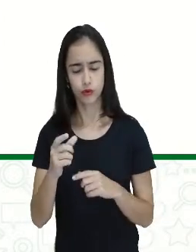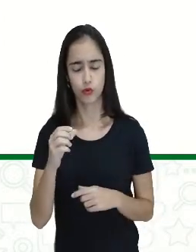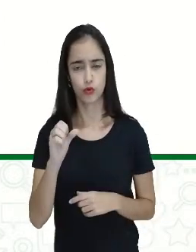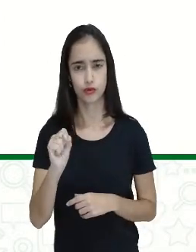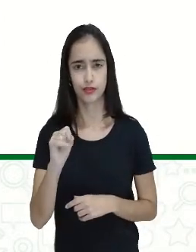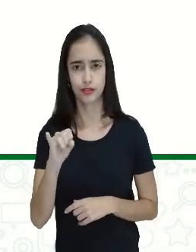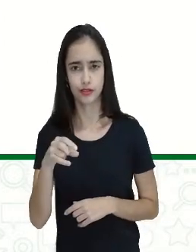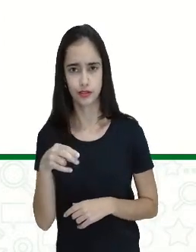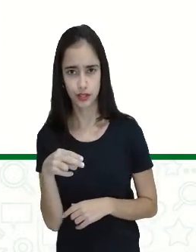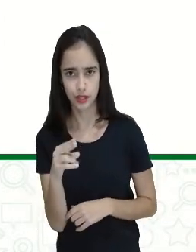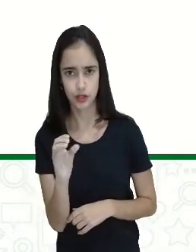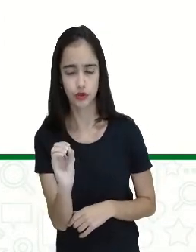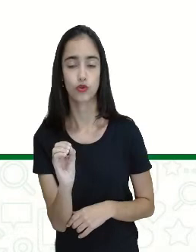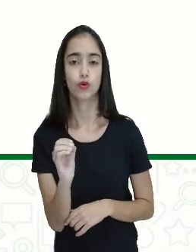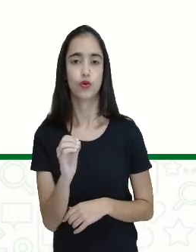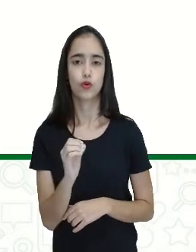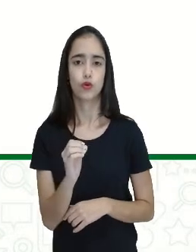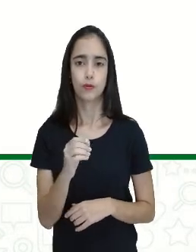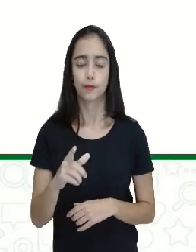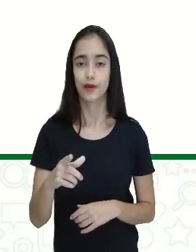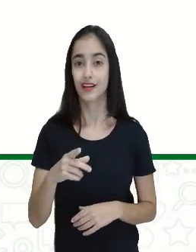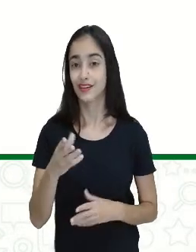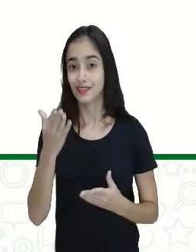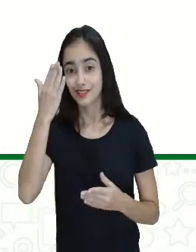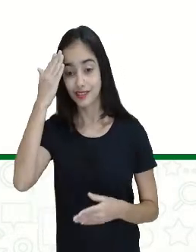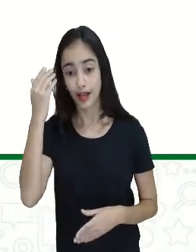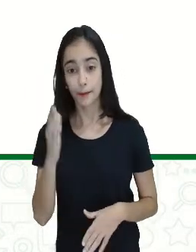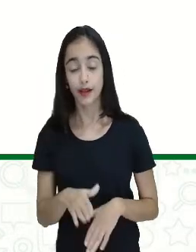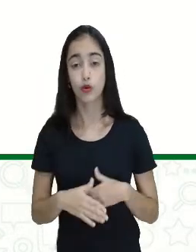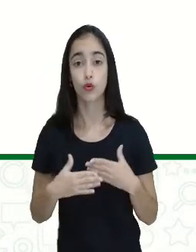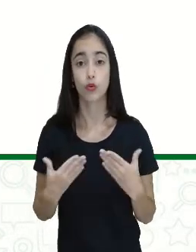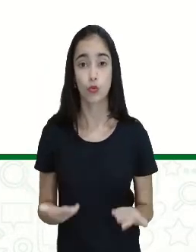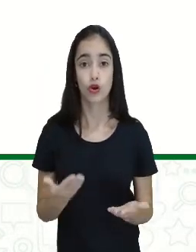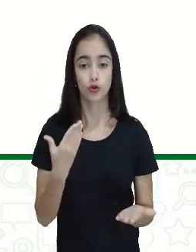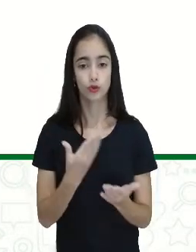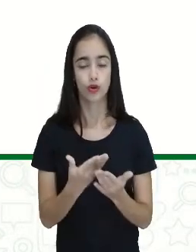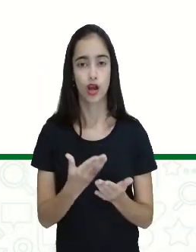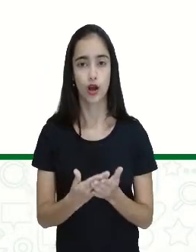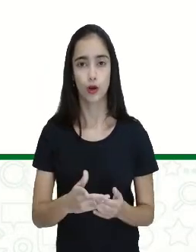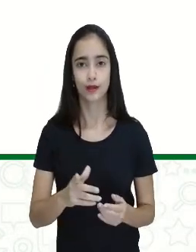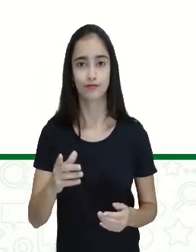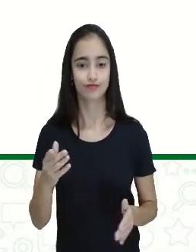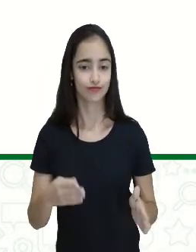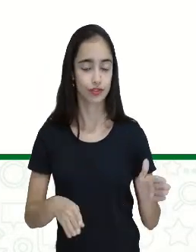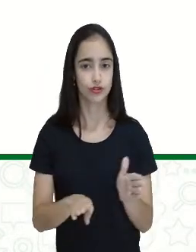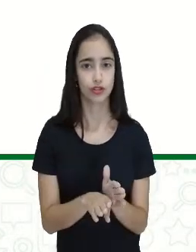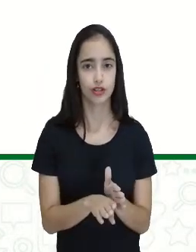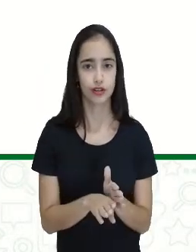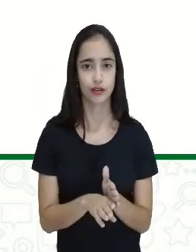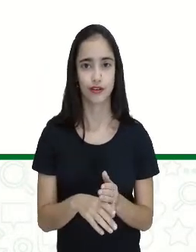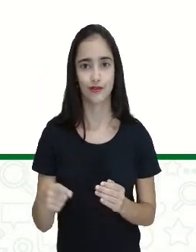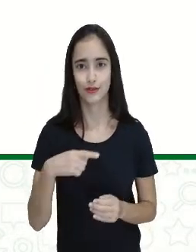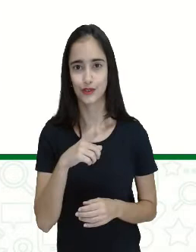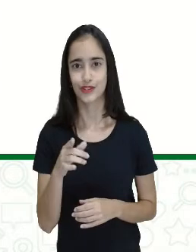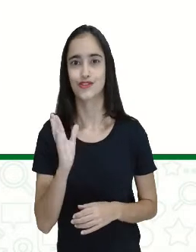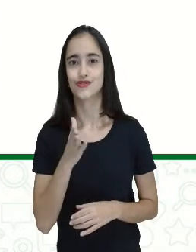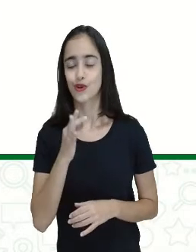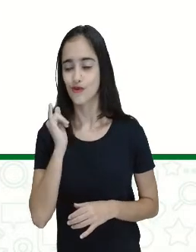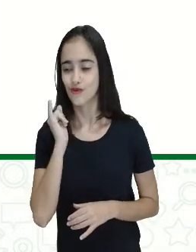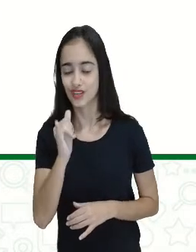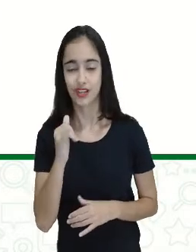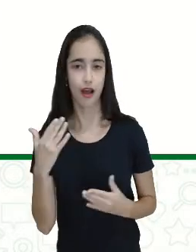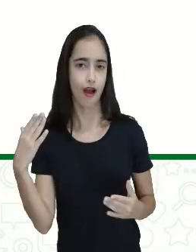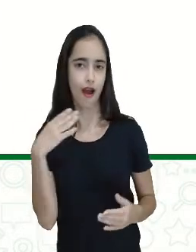notificações. Quando a aula for para o YouTube, você já é avisado automaticamente. Outro